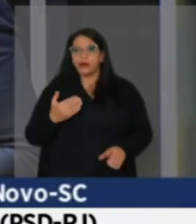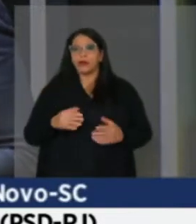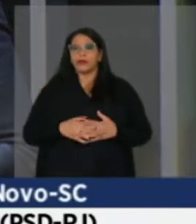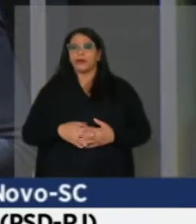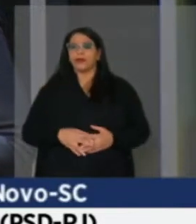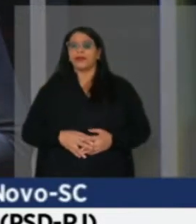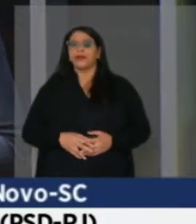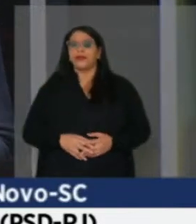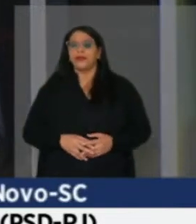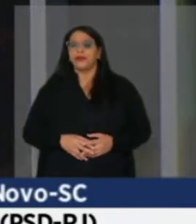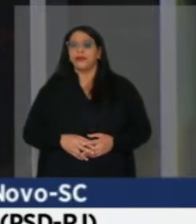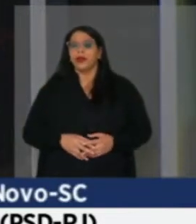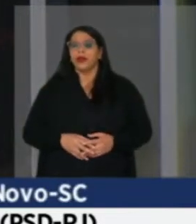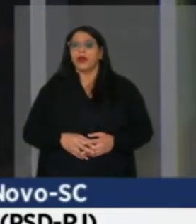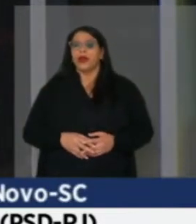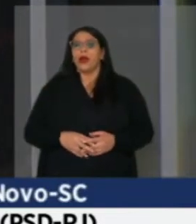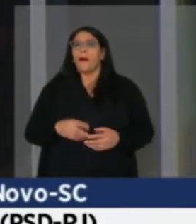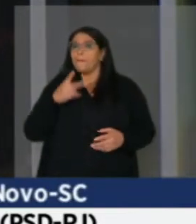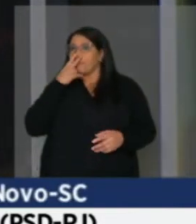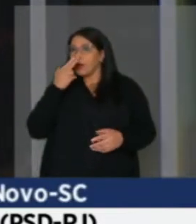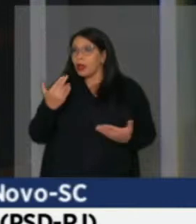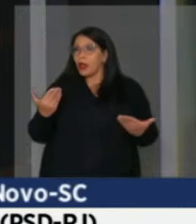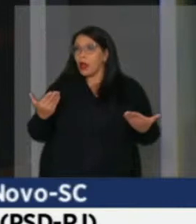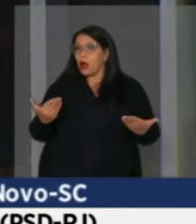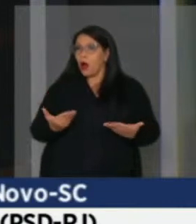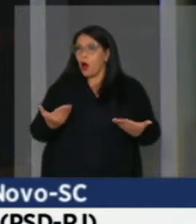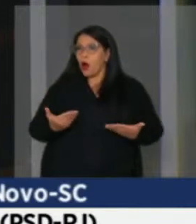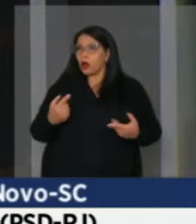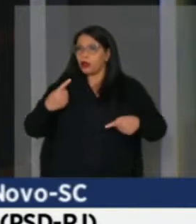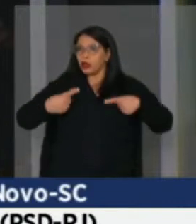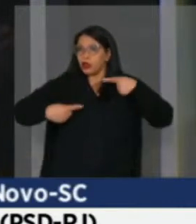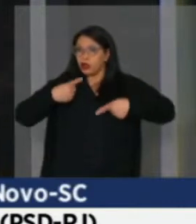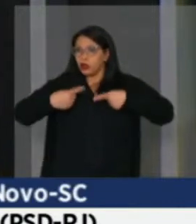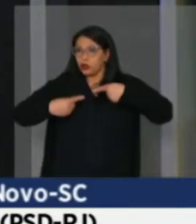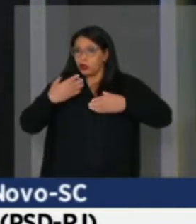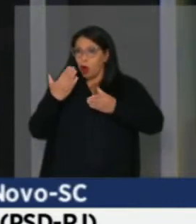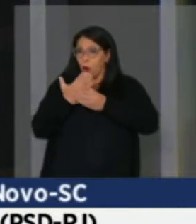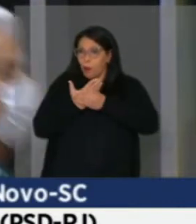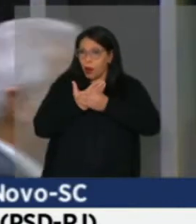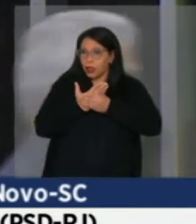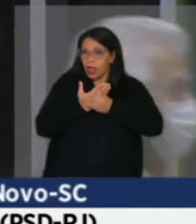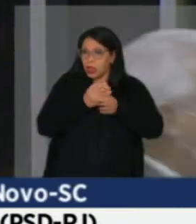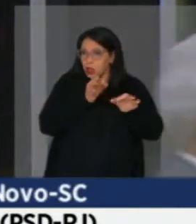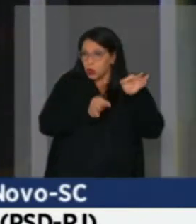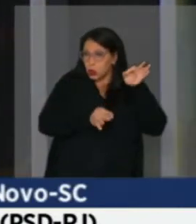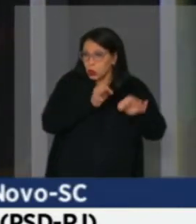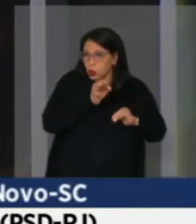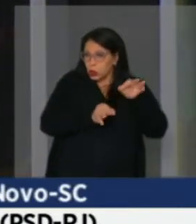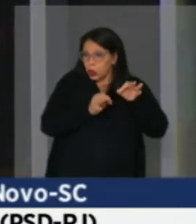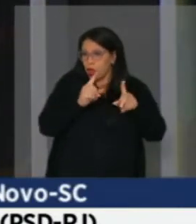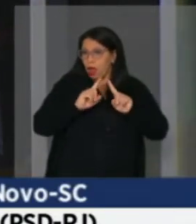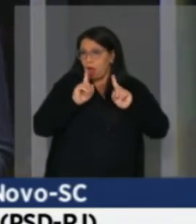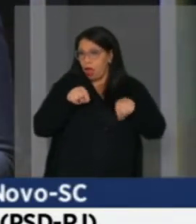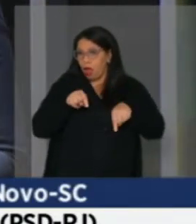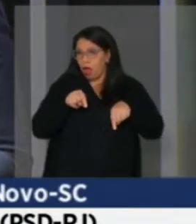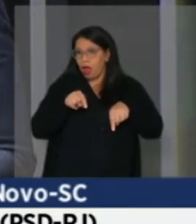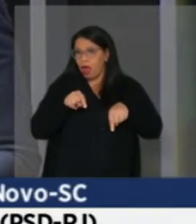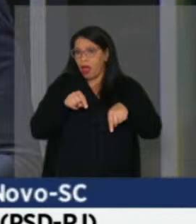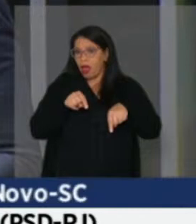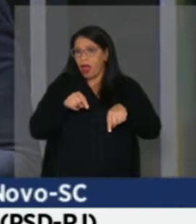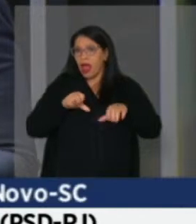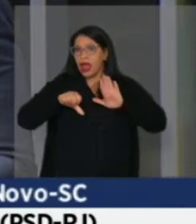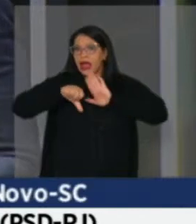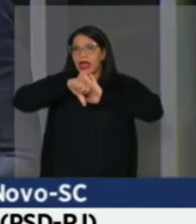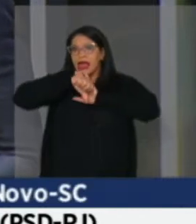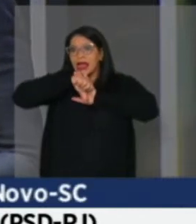que o que vem se discutindo nesse processo não é a ocorrência de crime